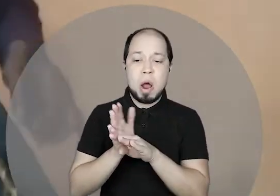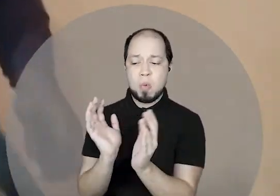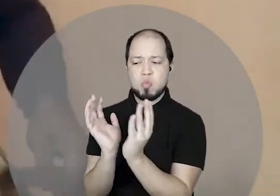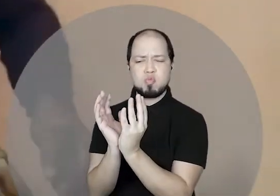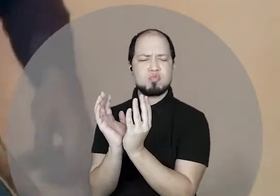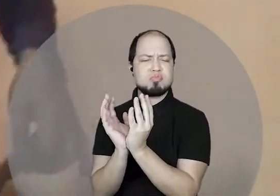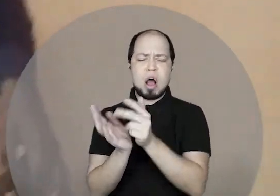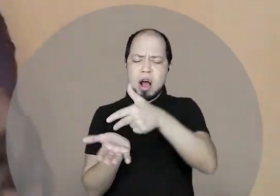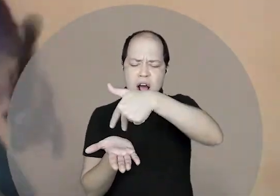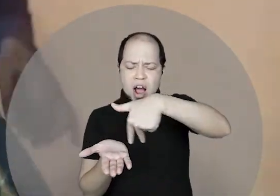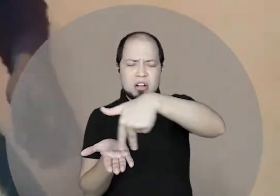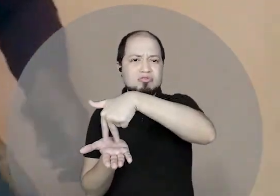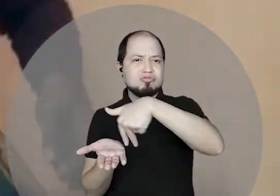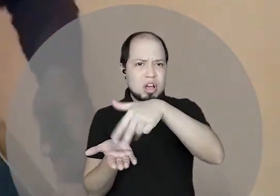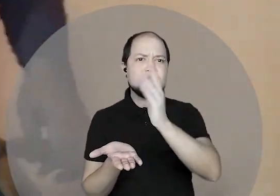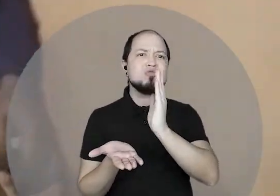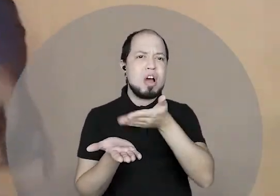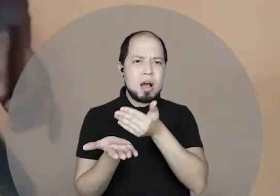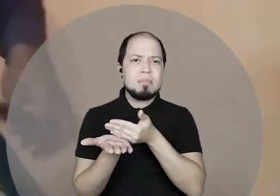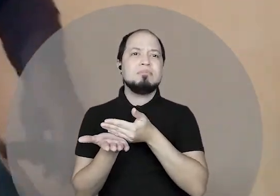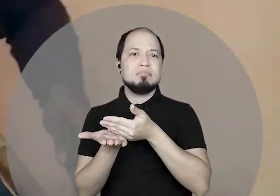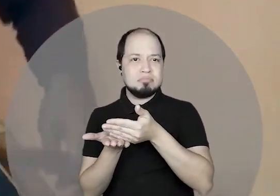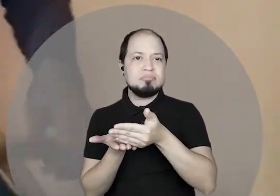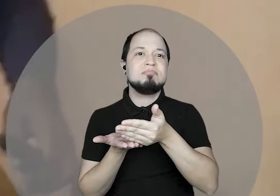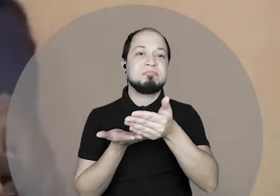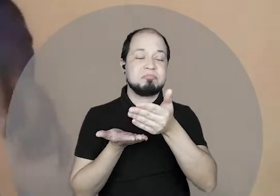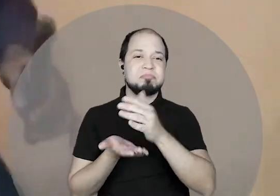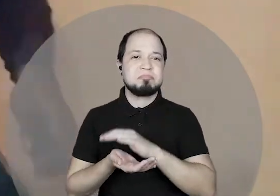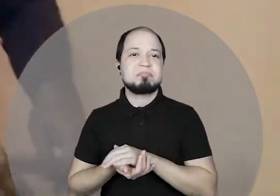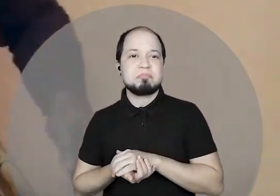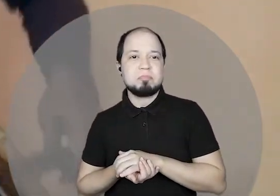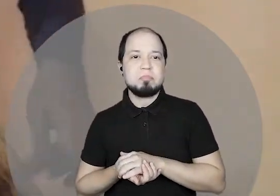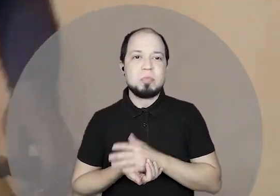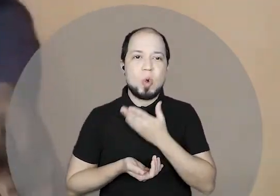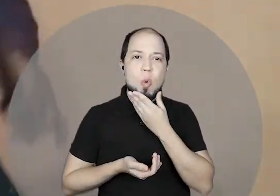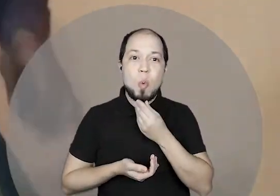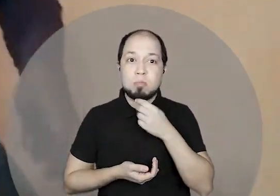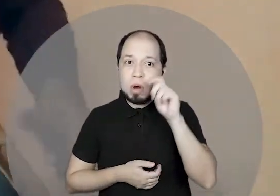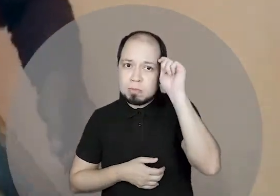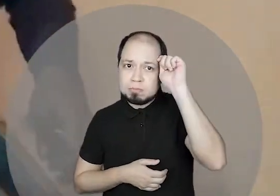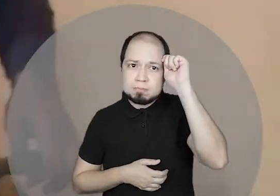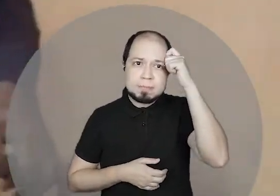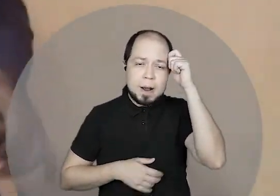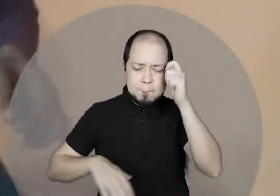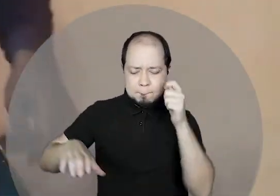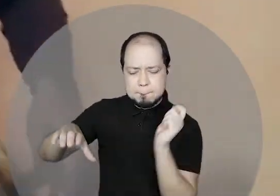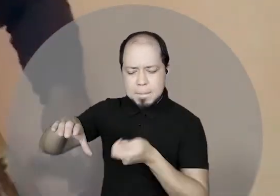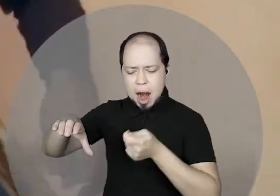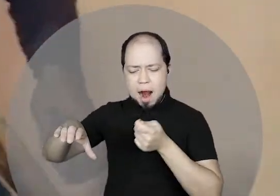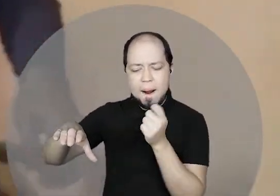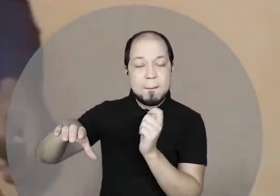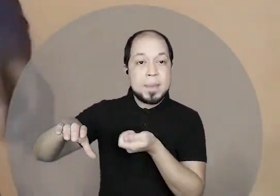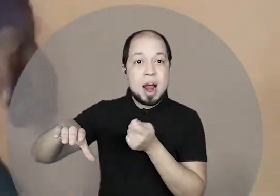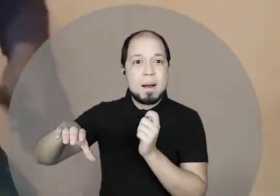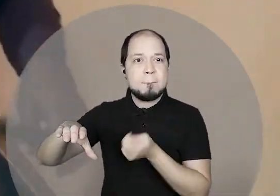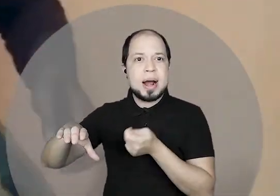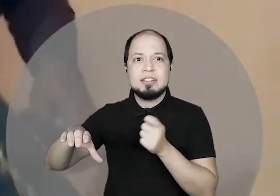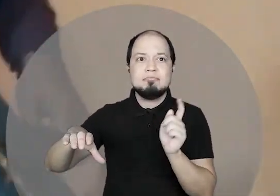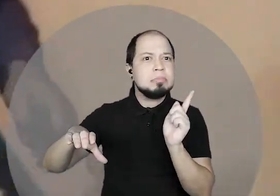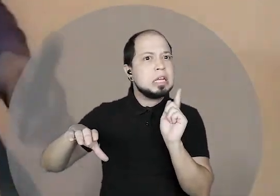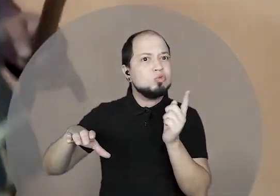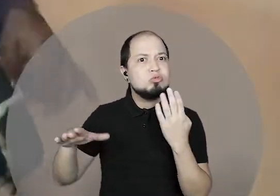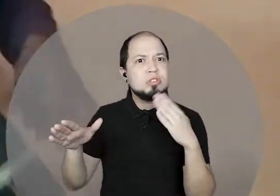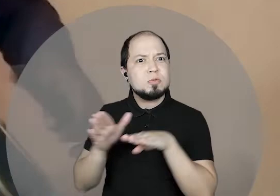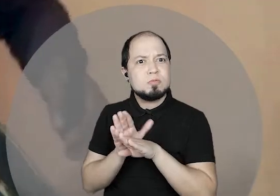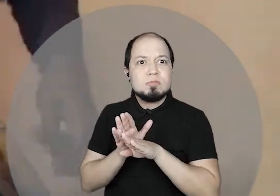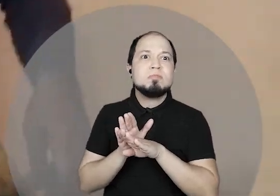meu cordão a dança começou, no meu cordão a dança começou. Negro do Pumba ainda não chegou, negro do Pumba ainda